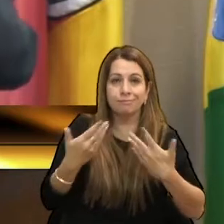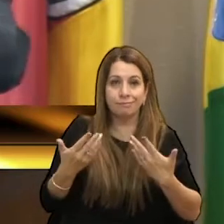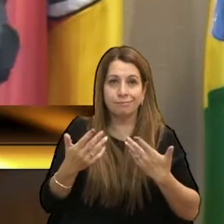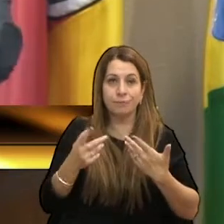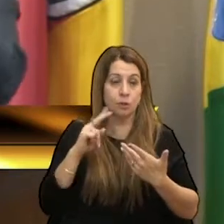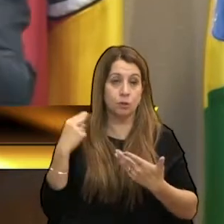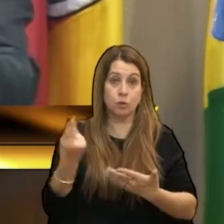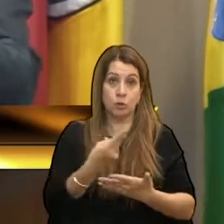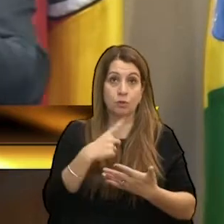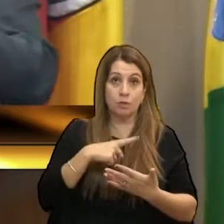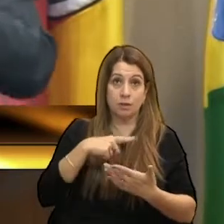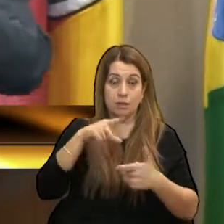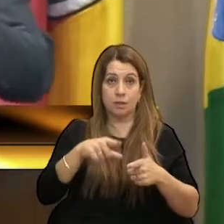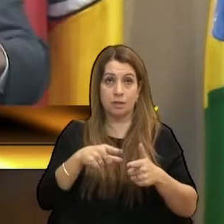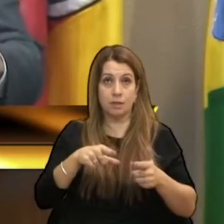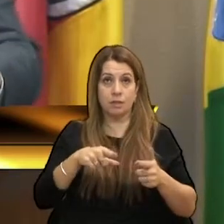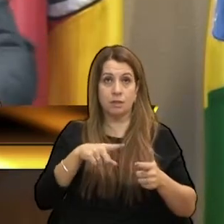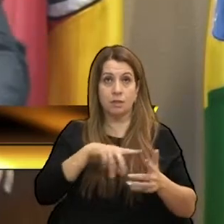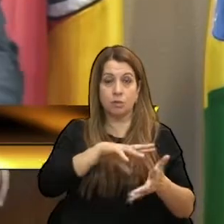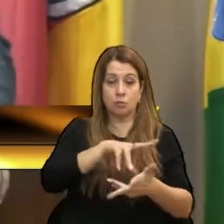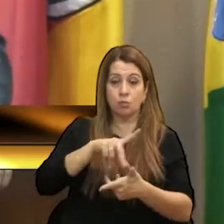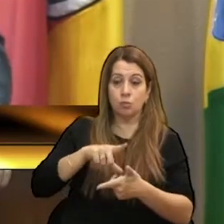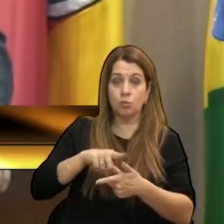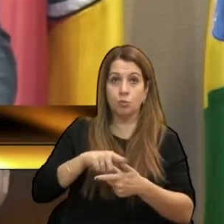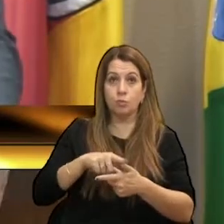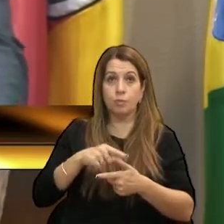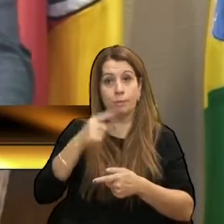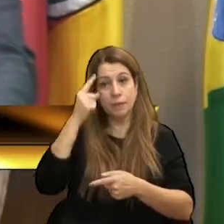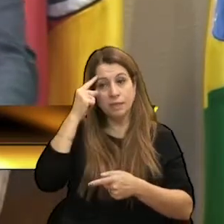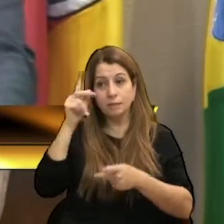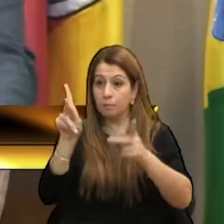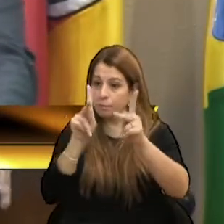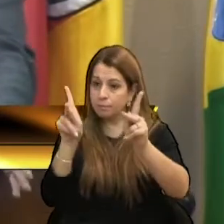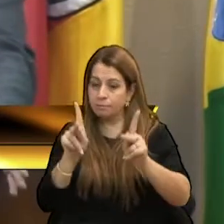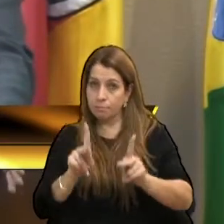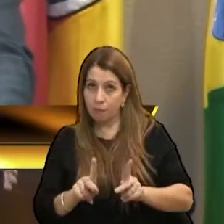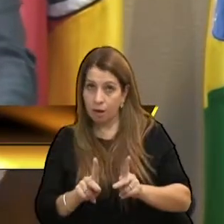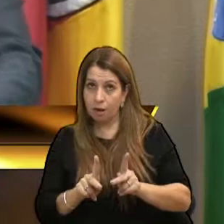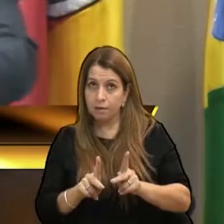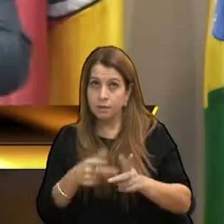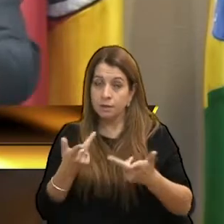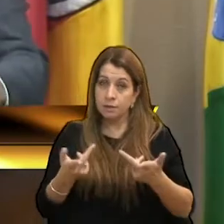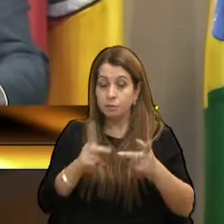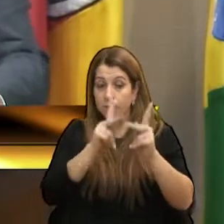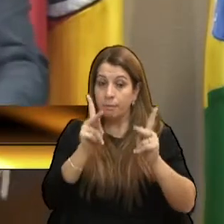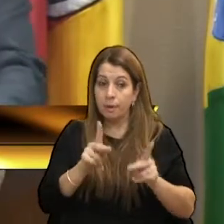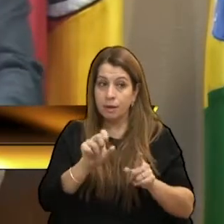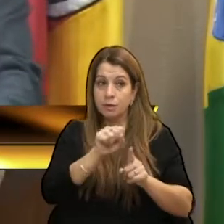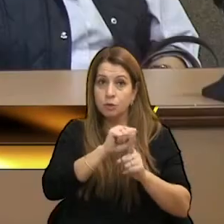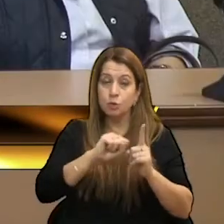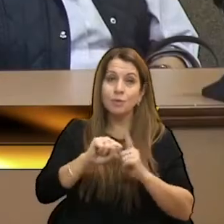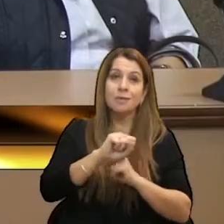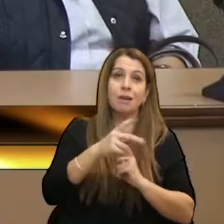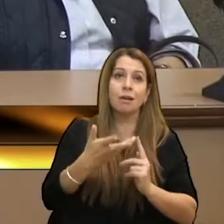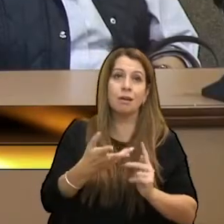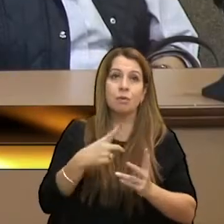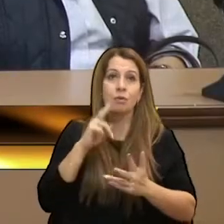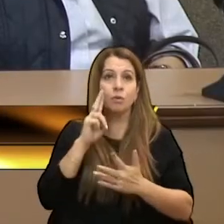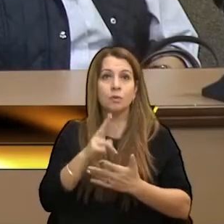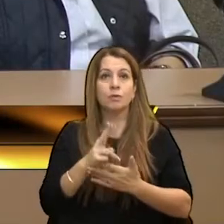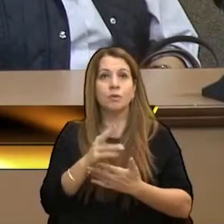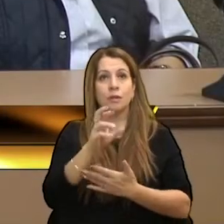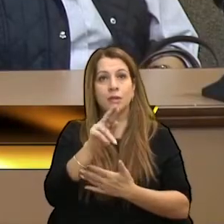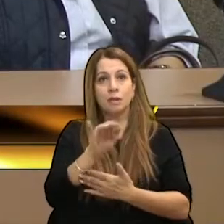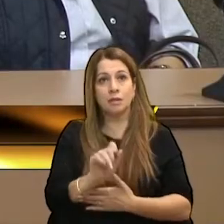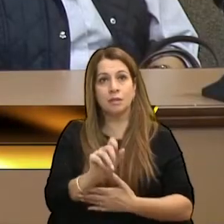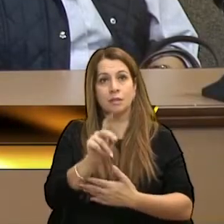Se nós aqui nesse canto do mundo gozamos de uma paz, né, ou aparentemente de uma paz social, em que pese